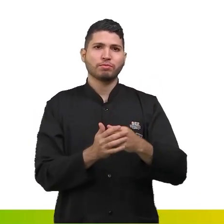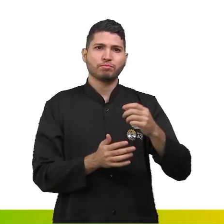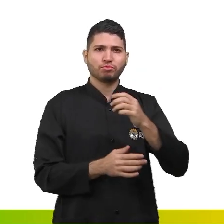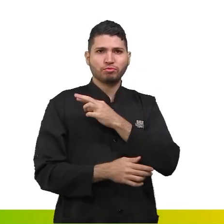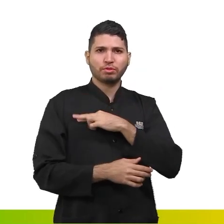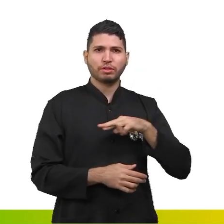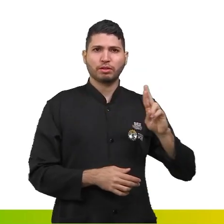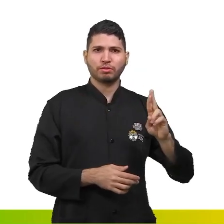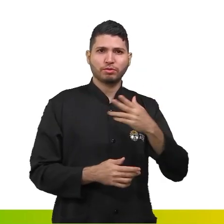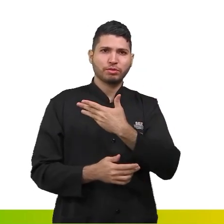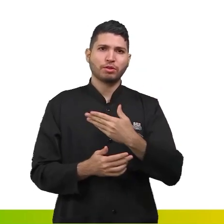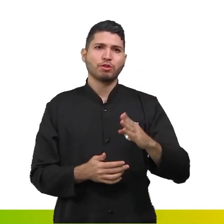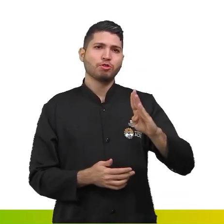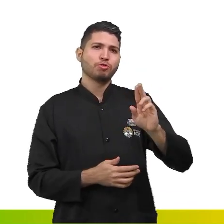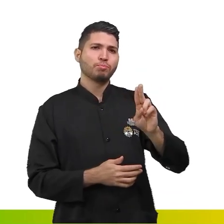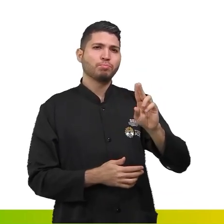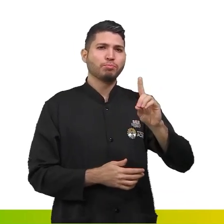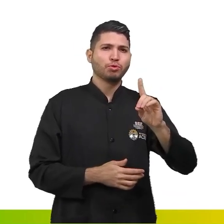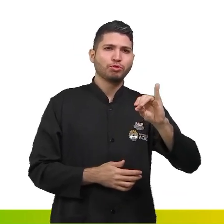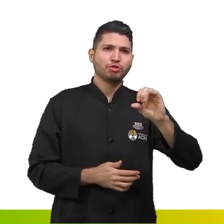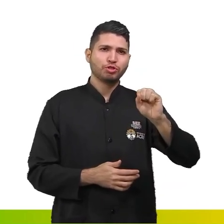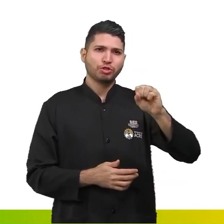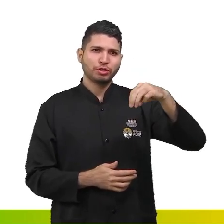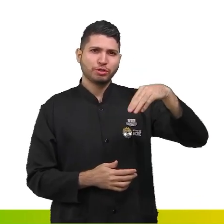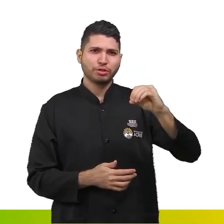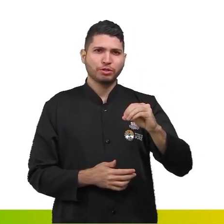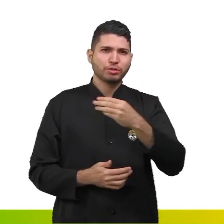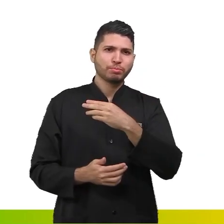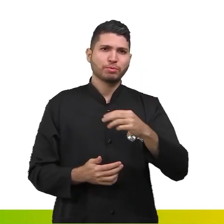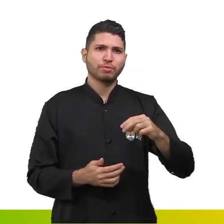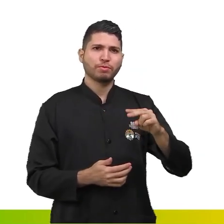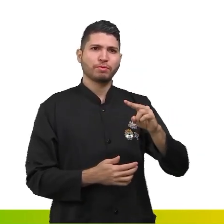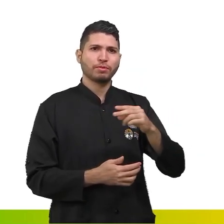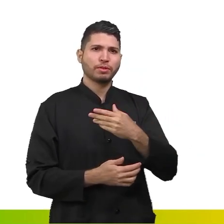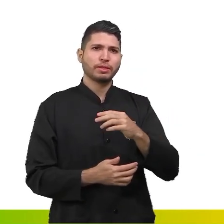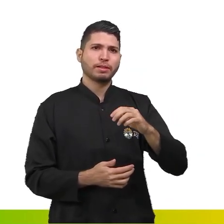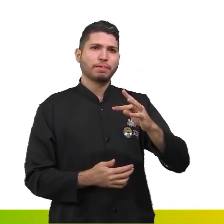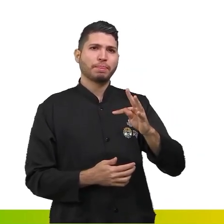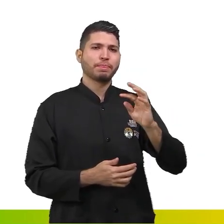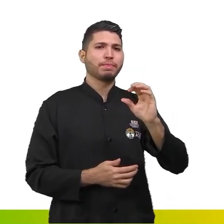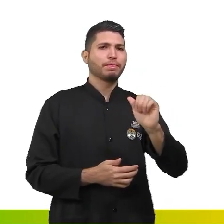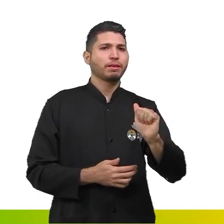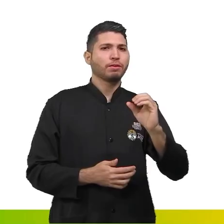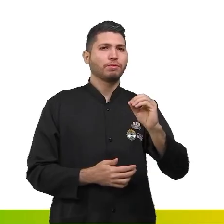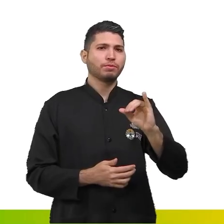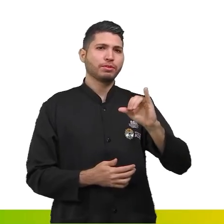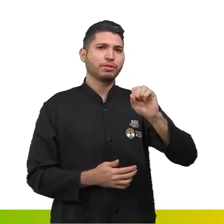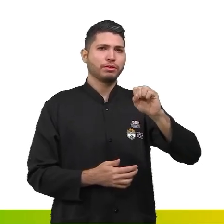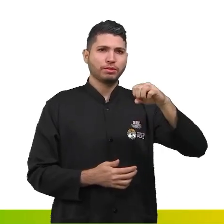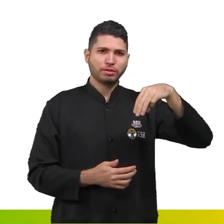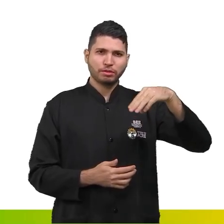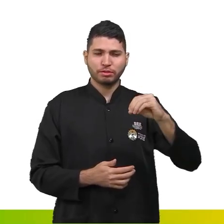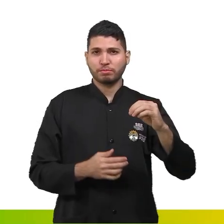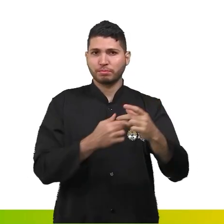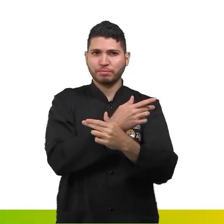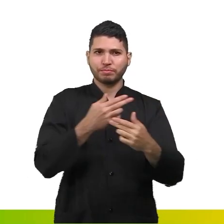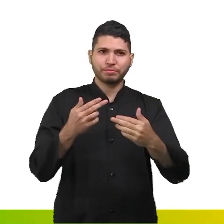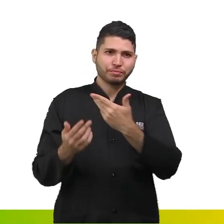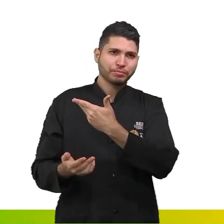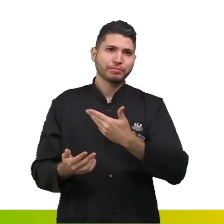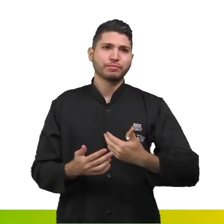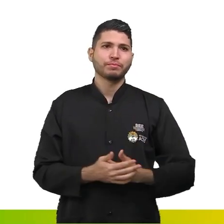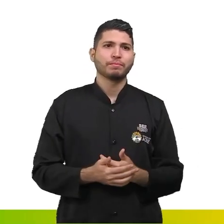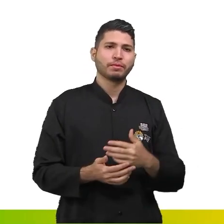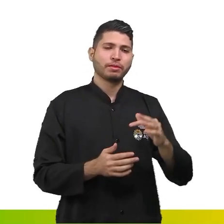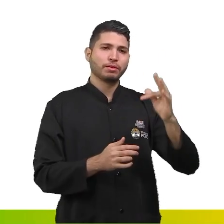conceito moral em oposição ao individualismo. Então, ecopolítica pautada